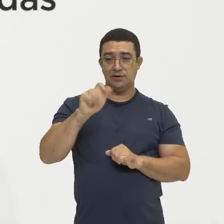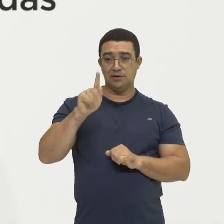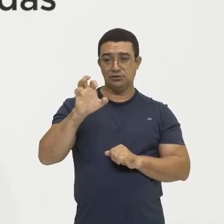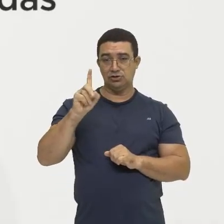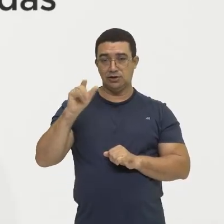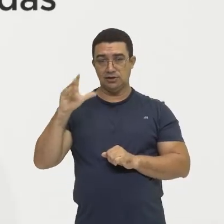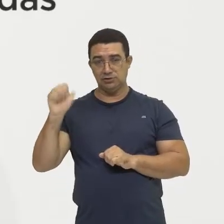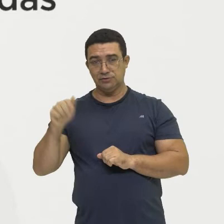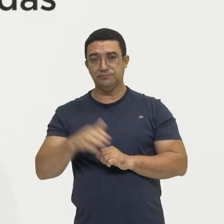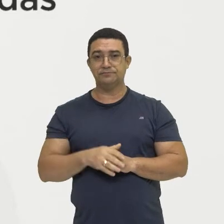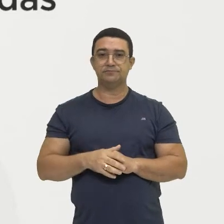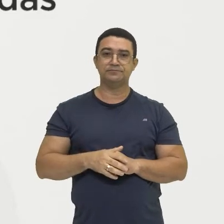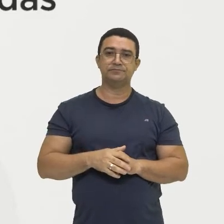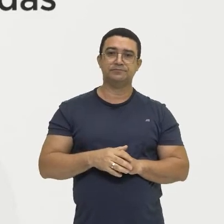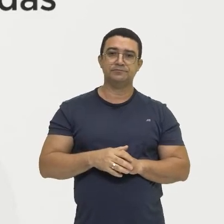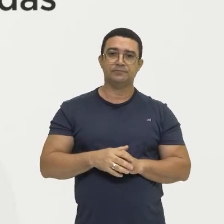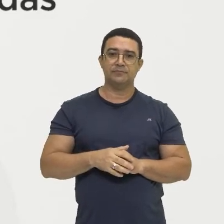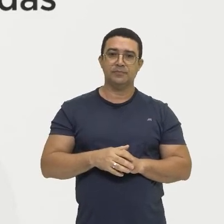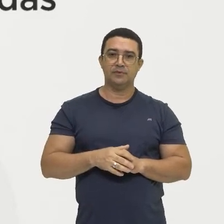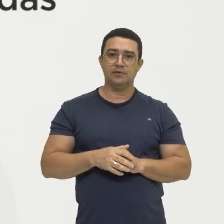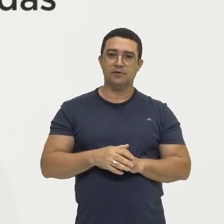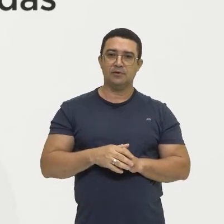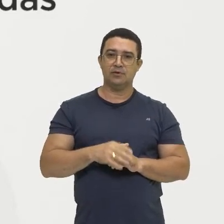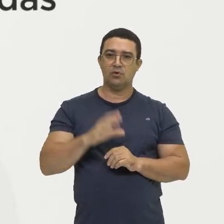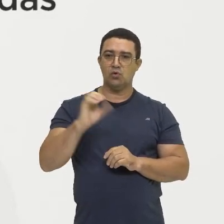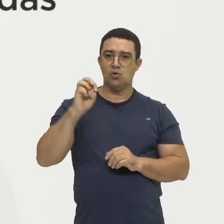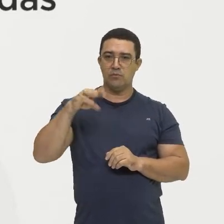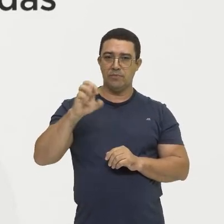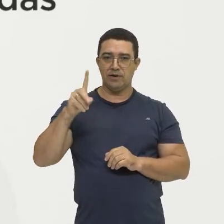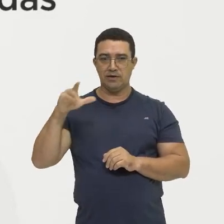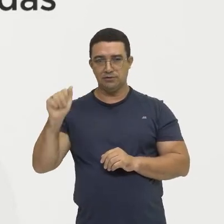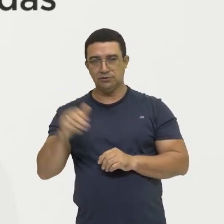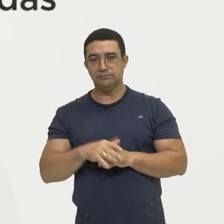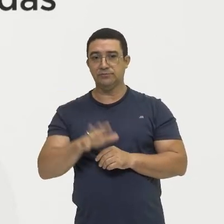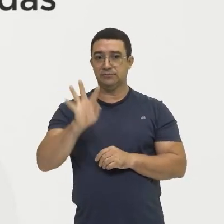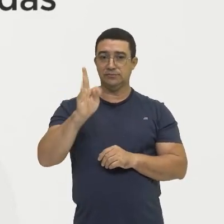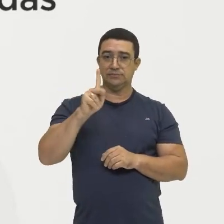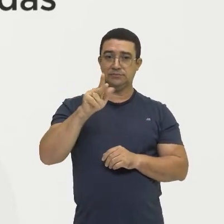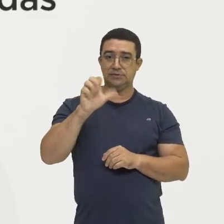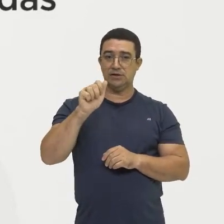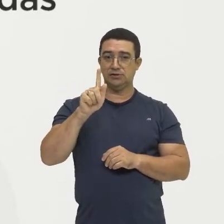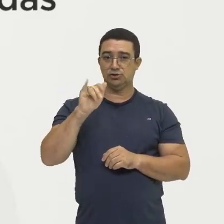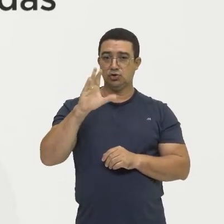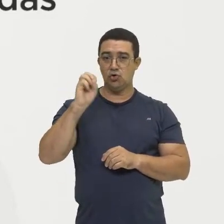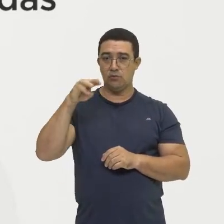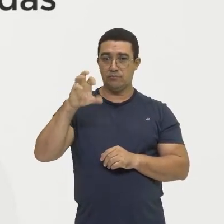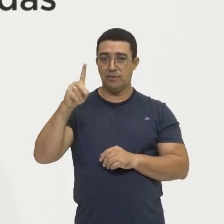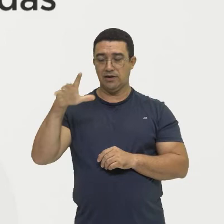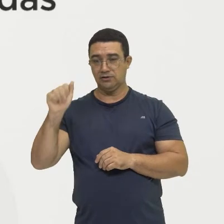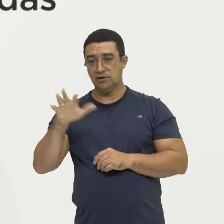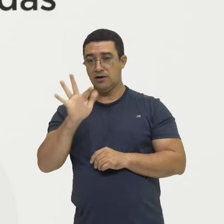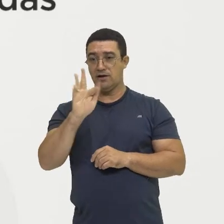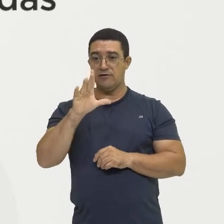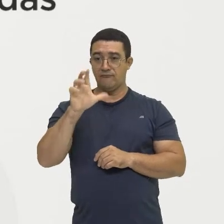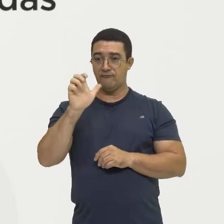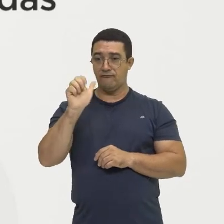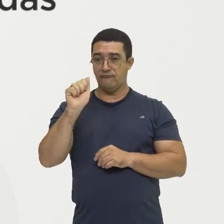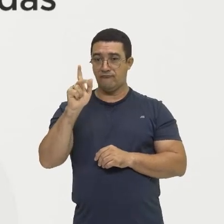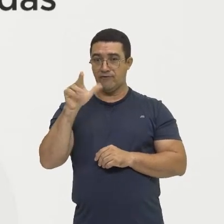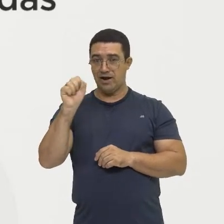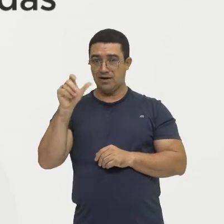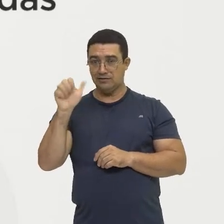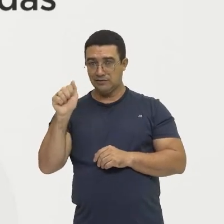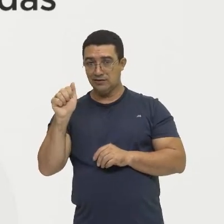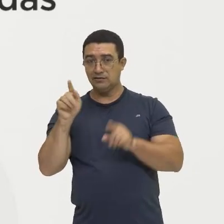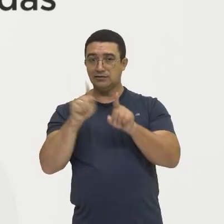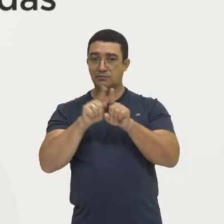a comédia, a tragicomédia, a farsa, o auto. Então, esses tipos, né, de